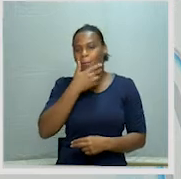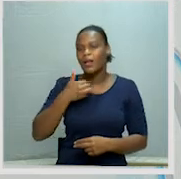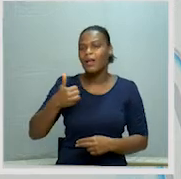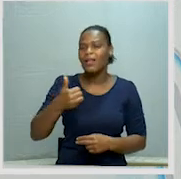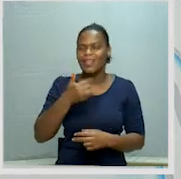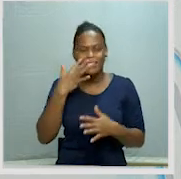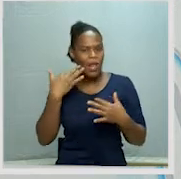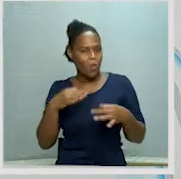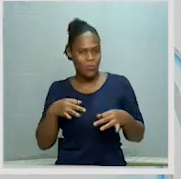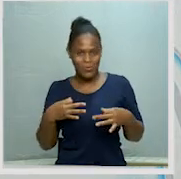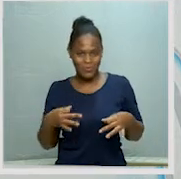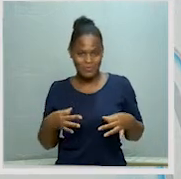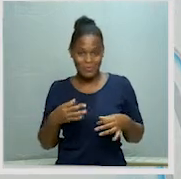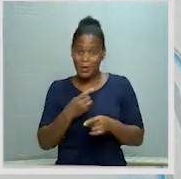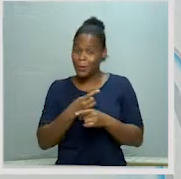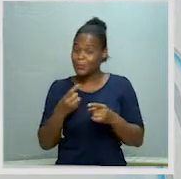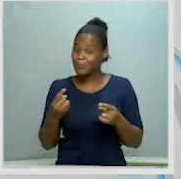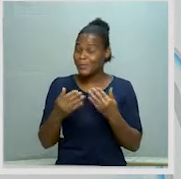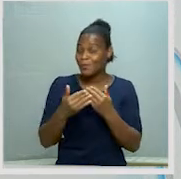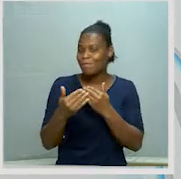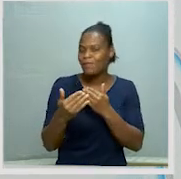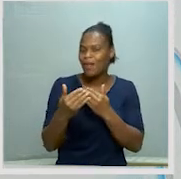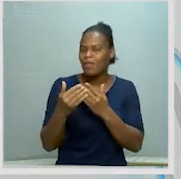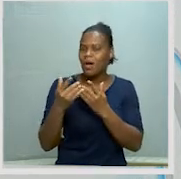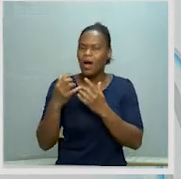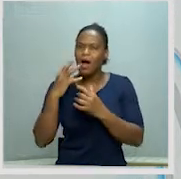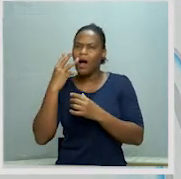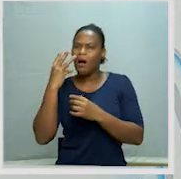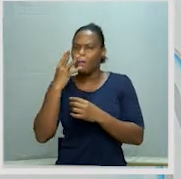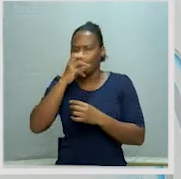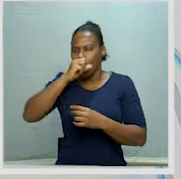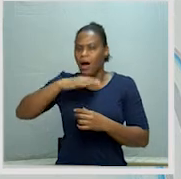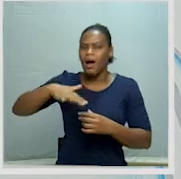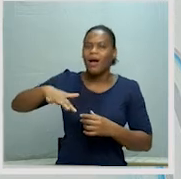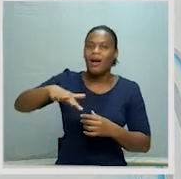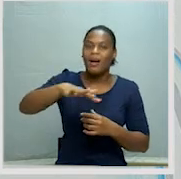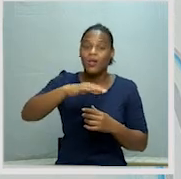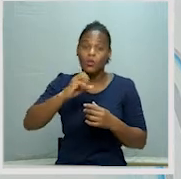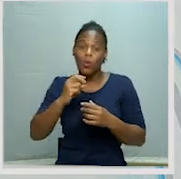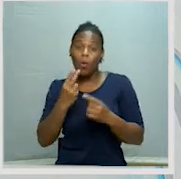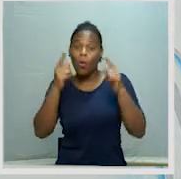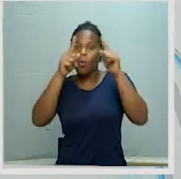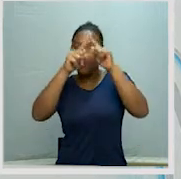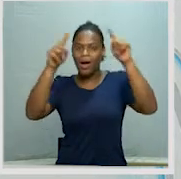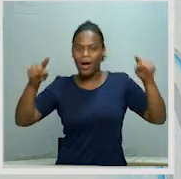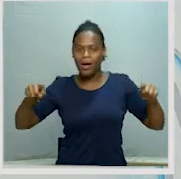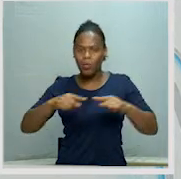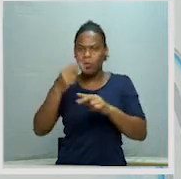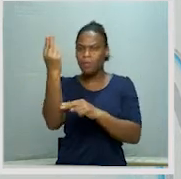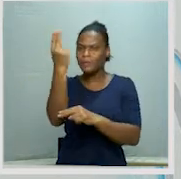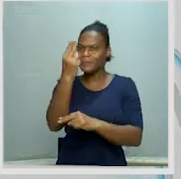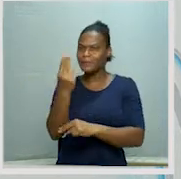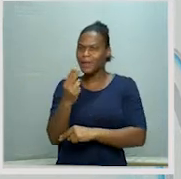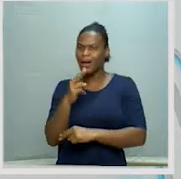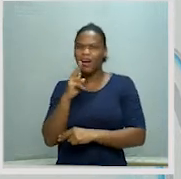natural. Daí, perante uma paisagem ou perante um quadro de pintura, nós dizemos